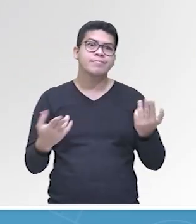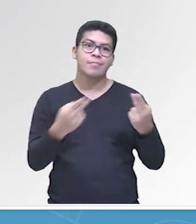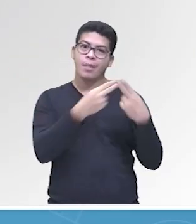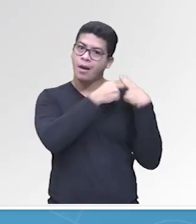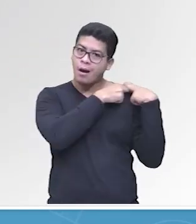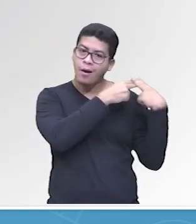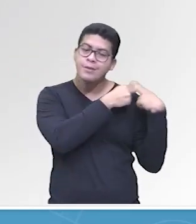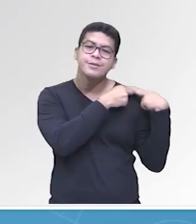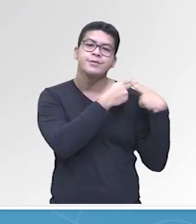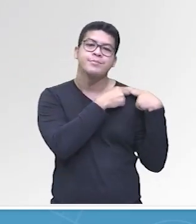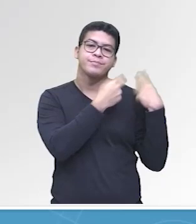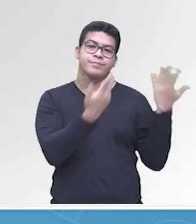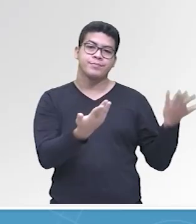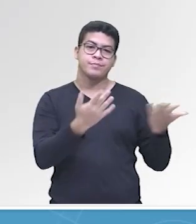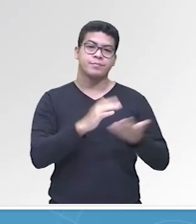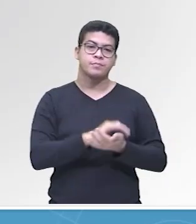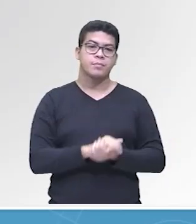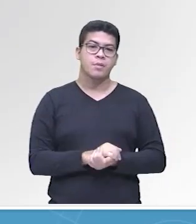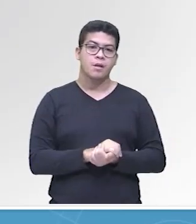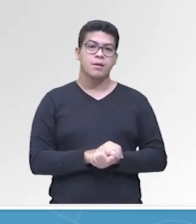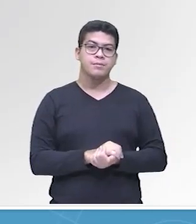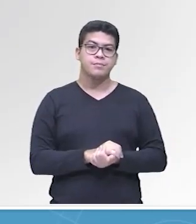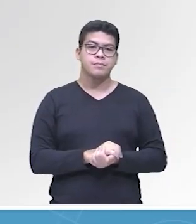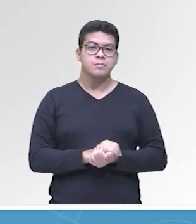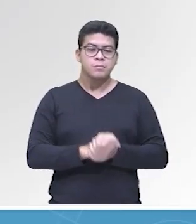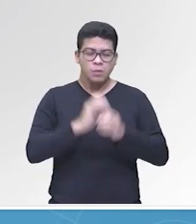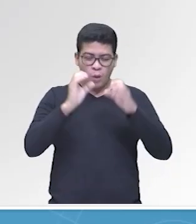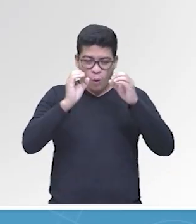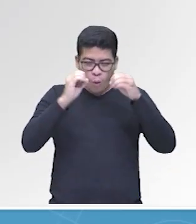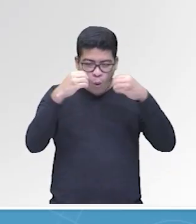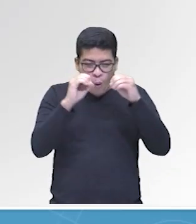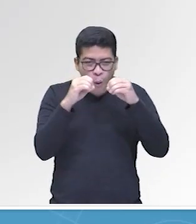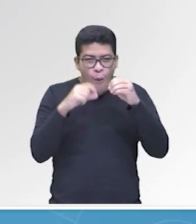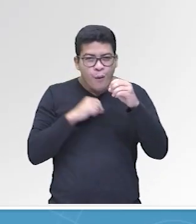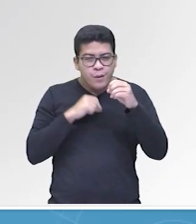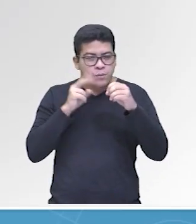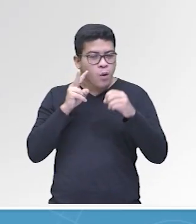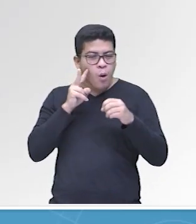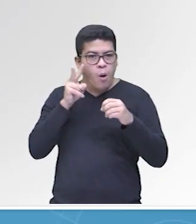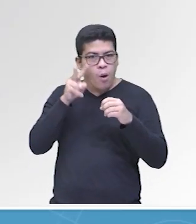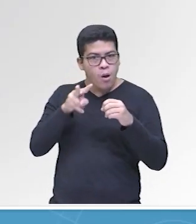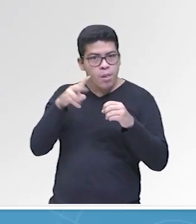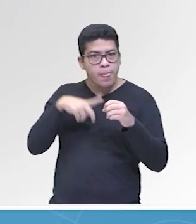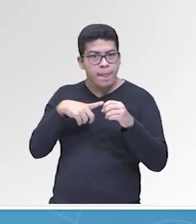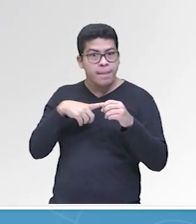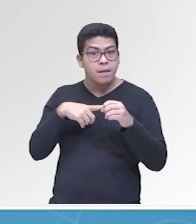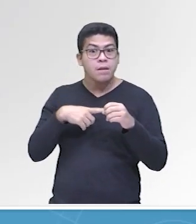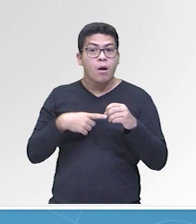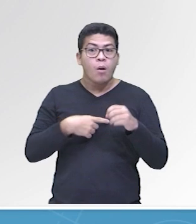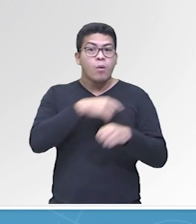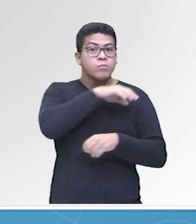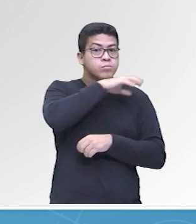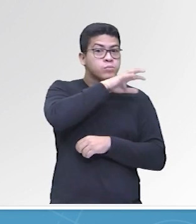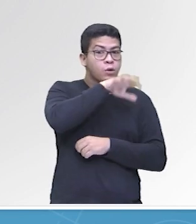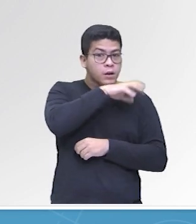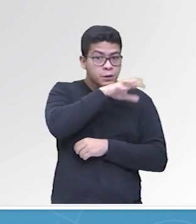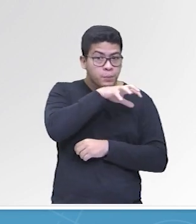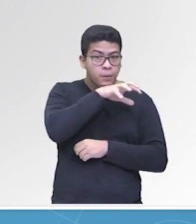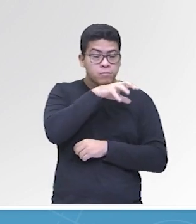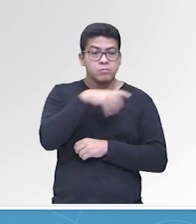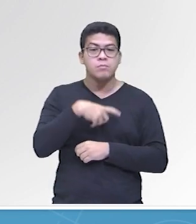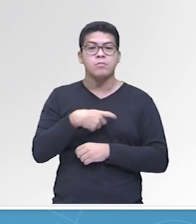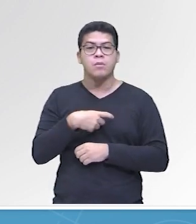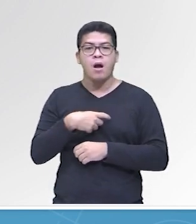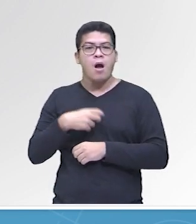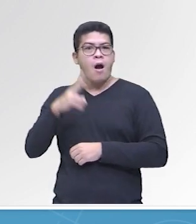isso. No detalhe microscópico, eu trago para vocês também um exemplo de célula animal e célula vegetal